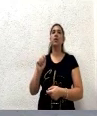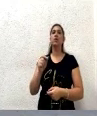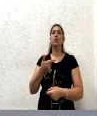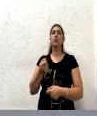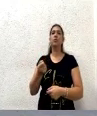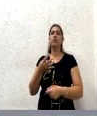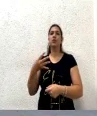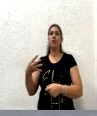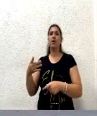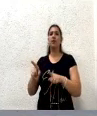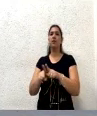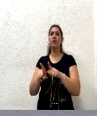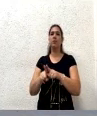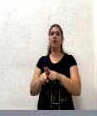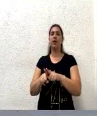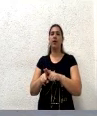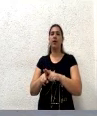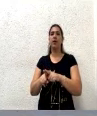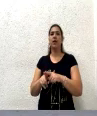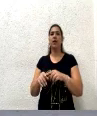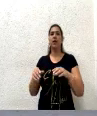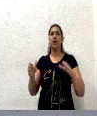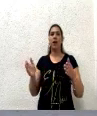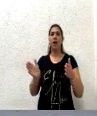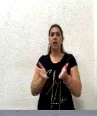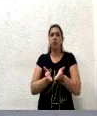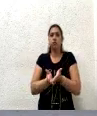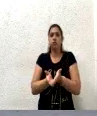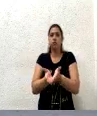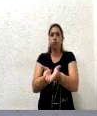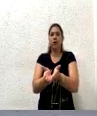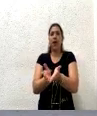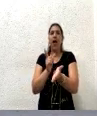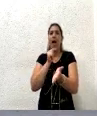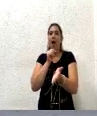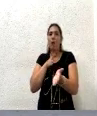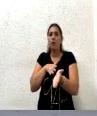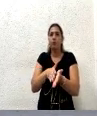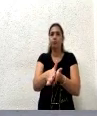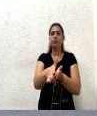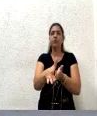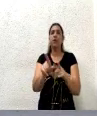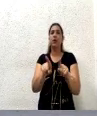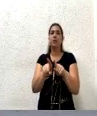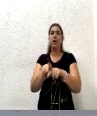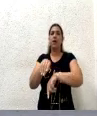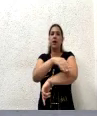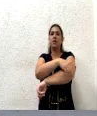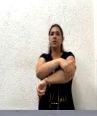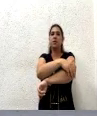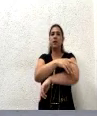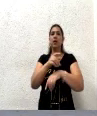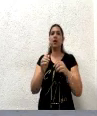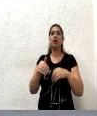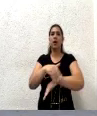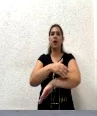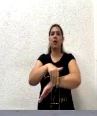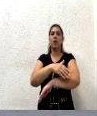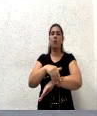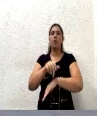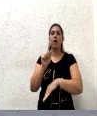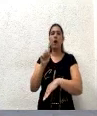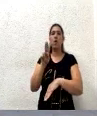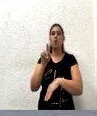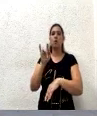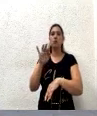2024, executar canaleta para escoamento de água na rua João Batista Espanhol, esquina com a rua Dom Augusto Zini Filho. Indicação